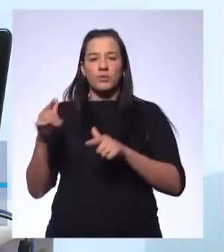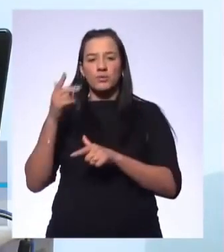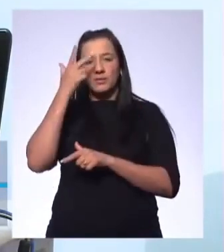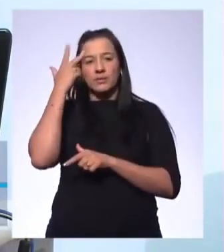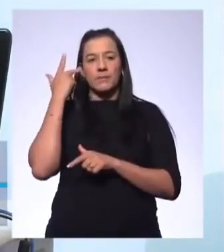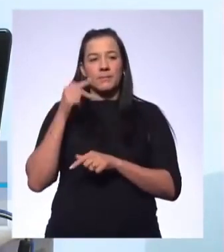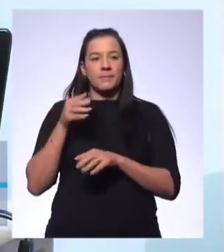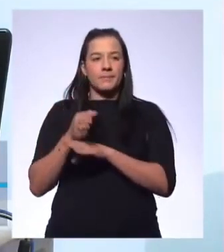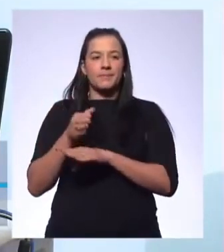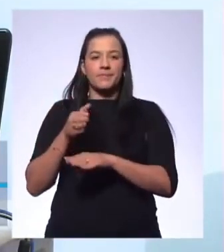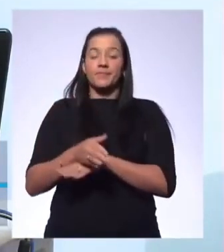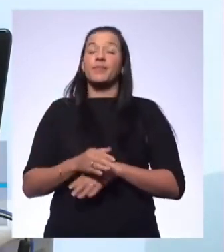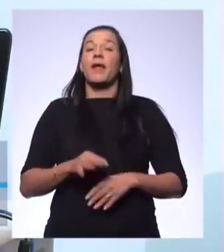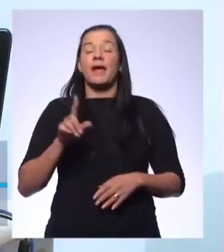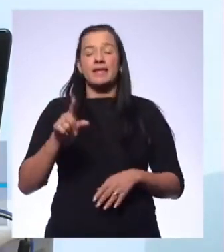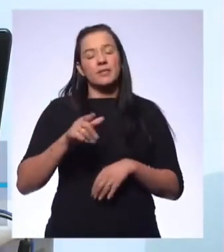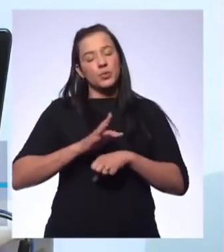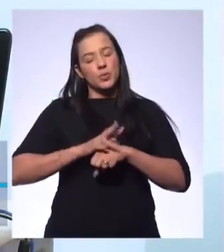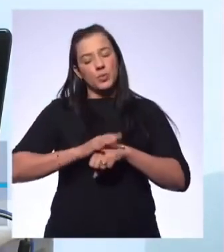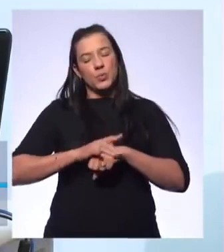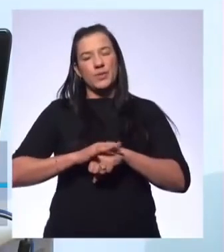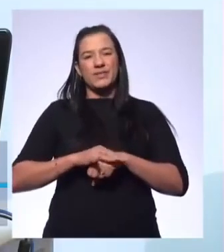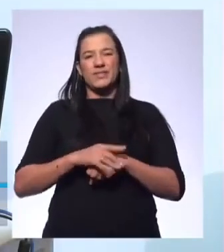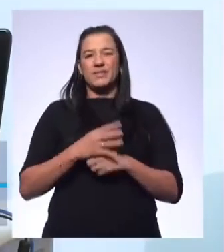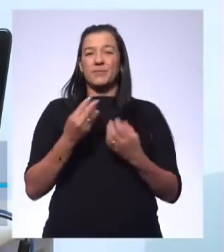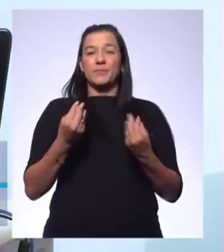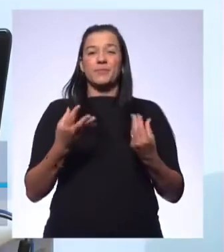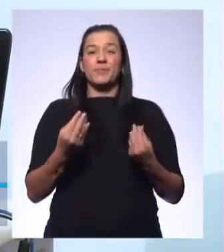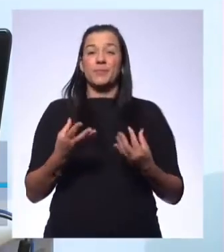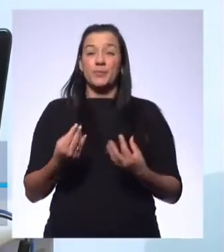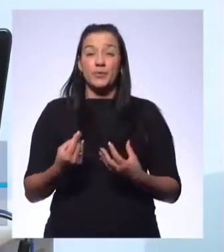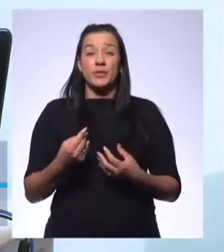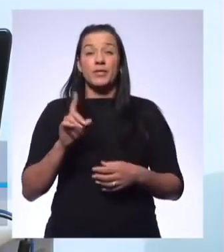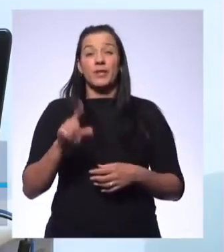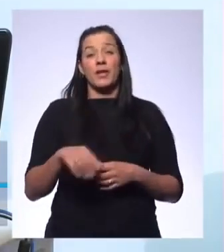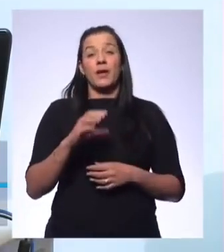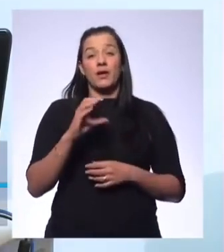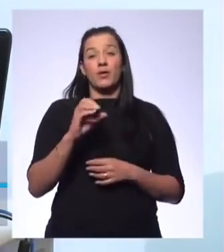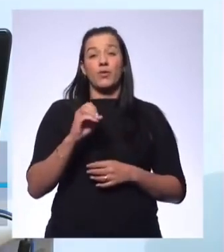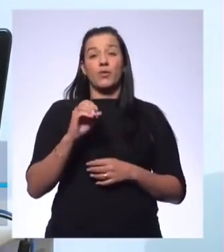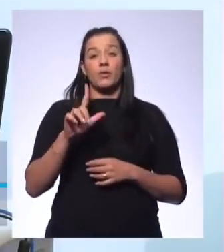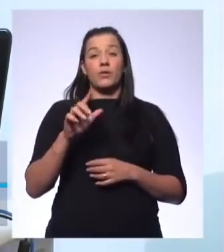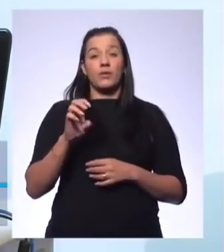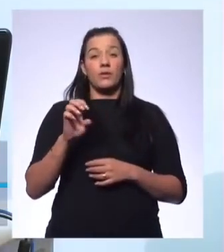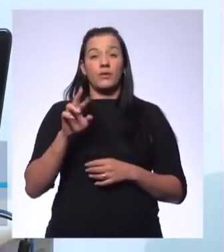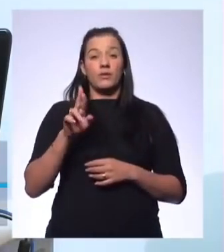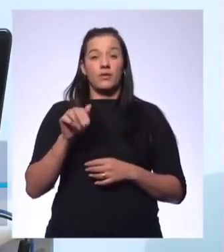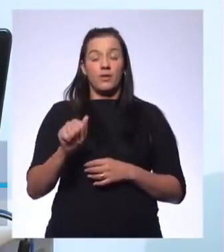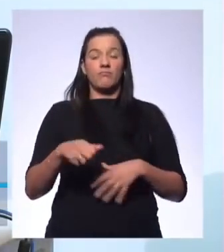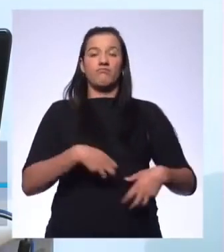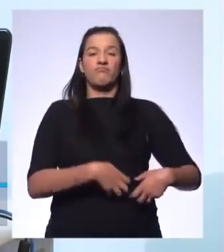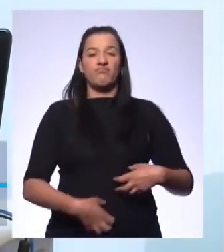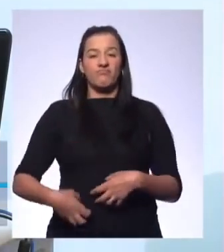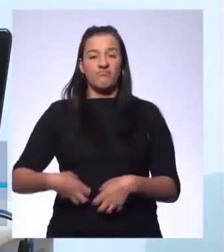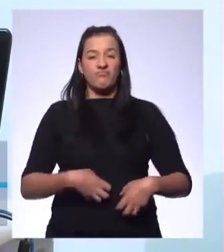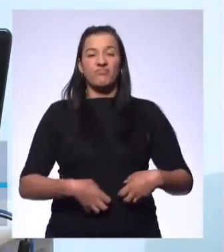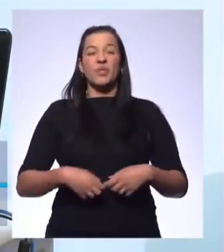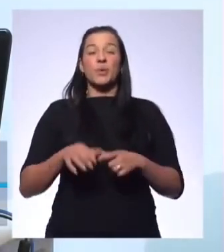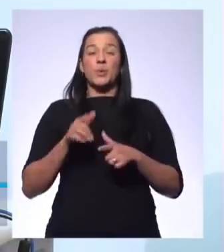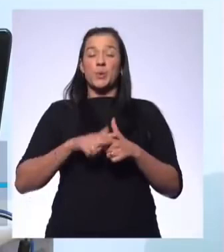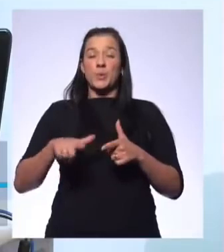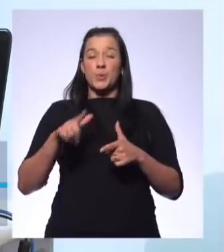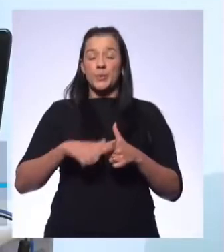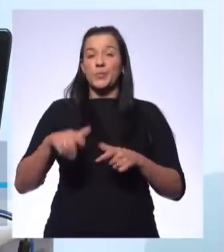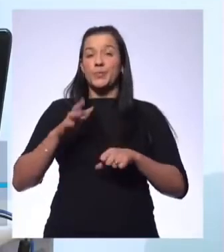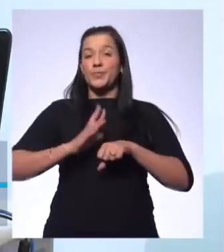a cólera, era uma doença muito frequente, que é uma doença ocasionada pela falta de saneamento básico, principalmente. Então,